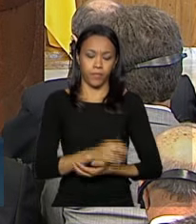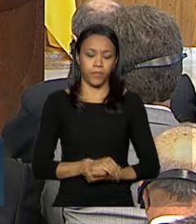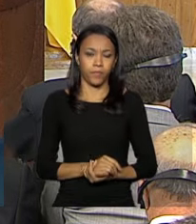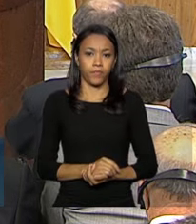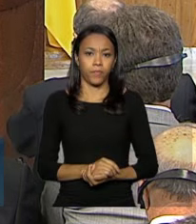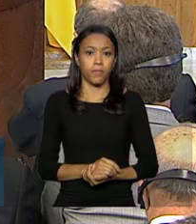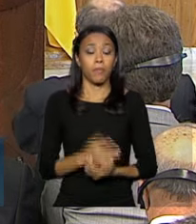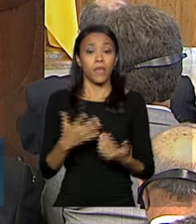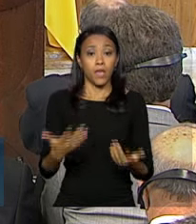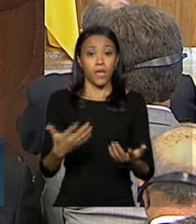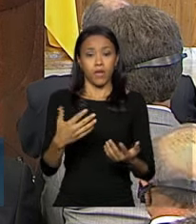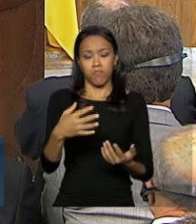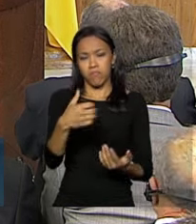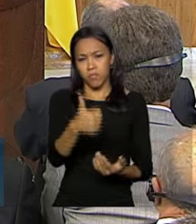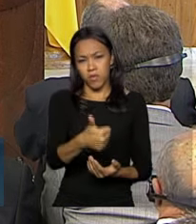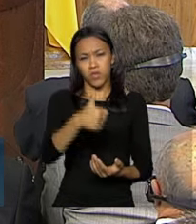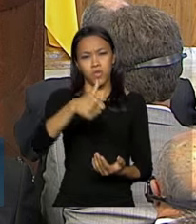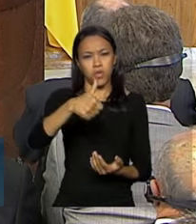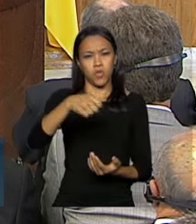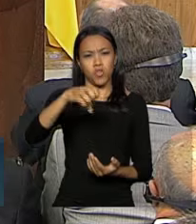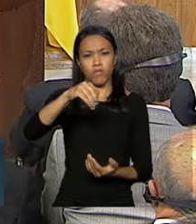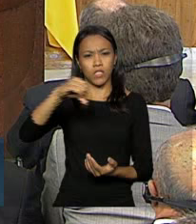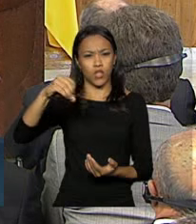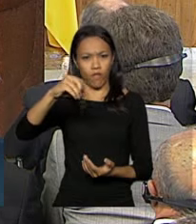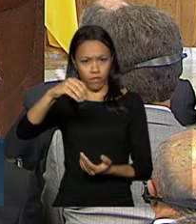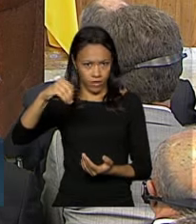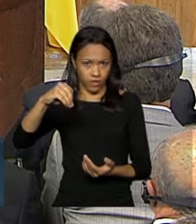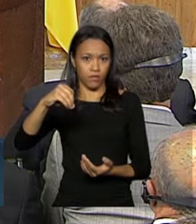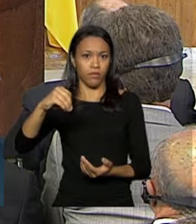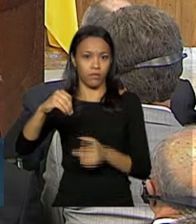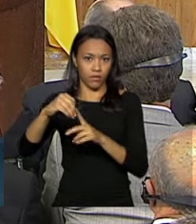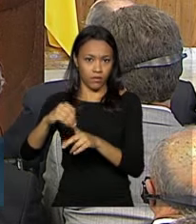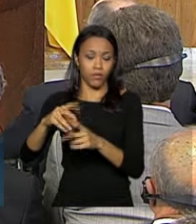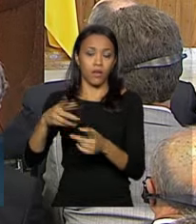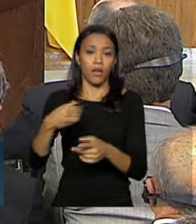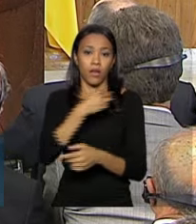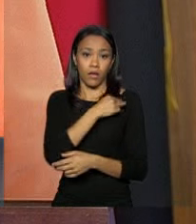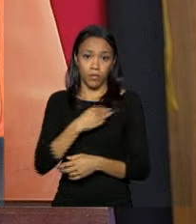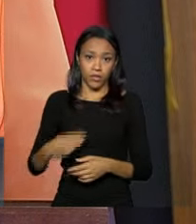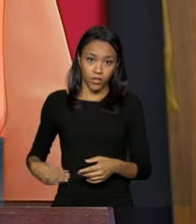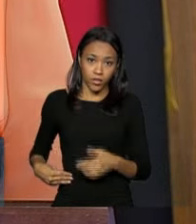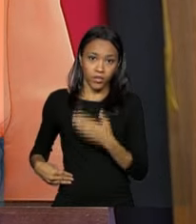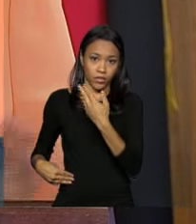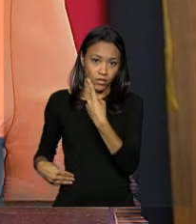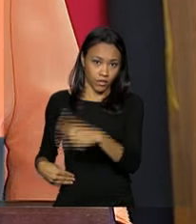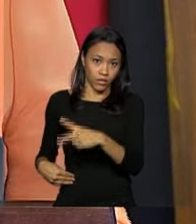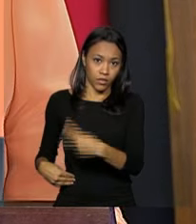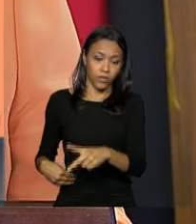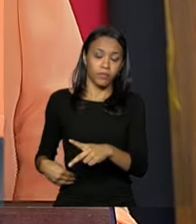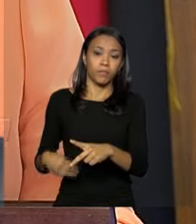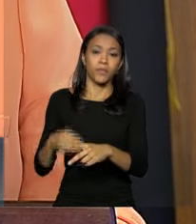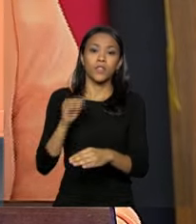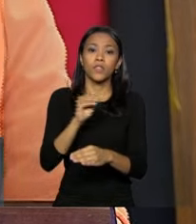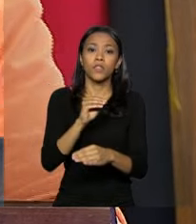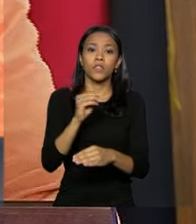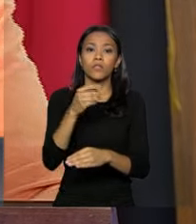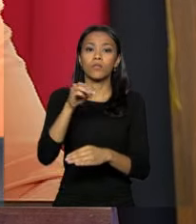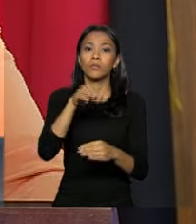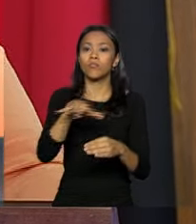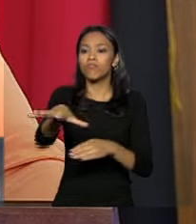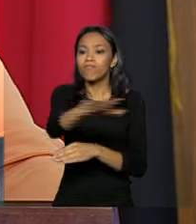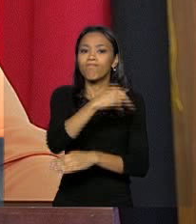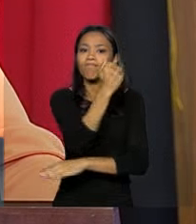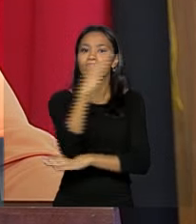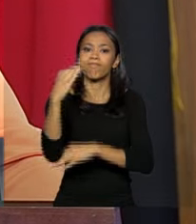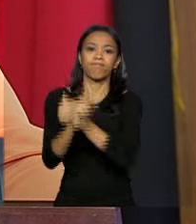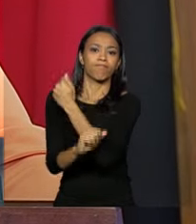Nos anos 90 cheguei a ser ministra do meio ambiente e na altura não era previsível que chegássemos um dia